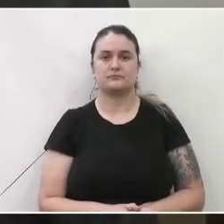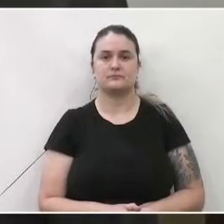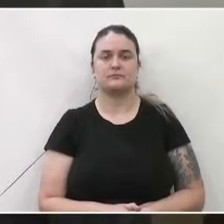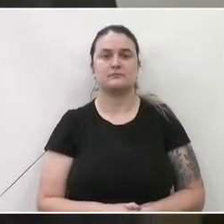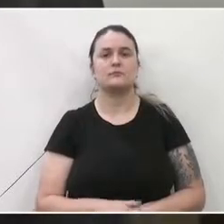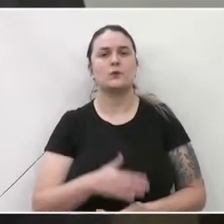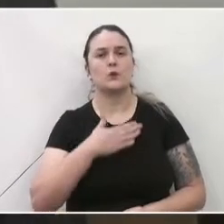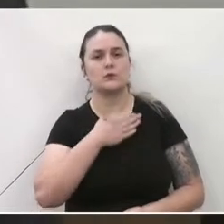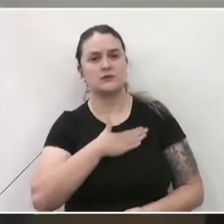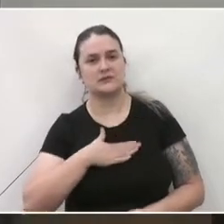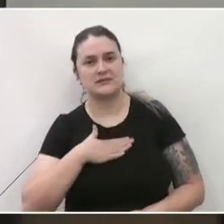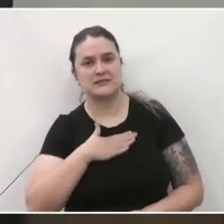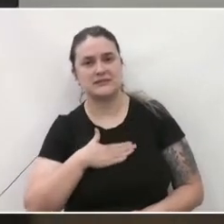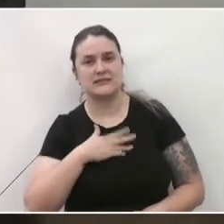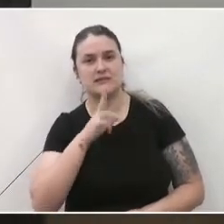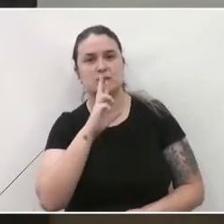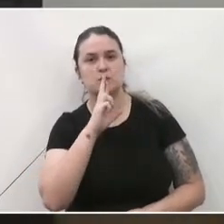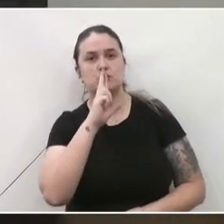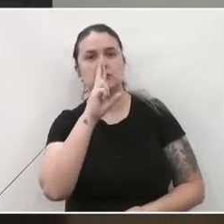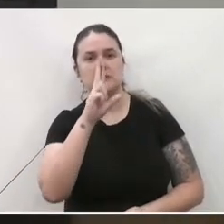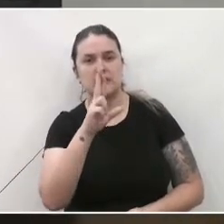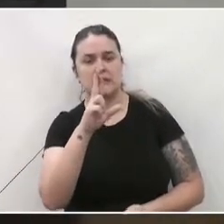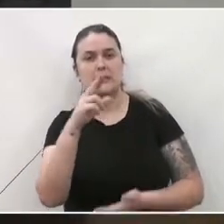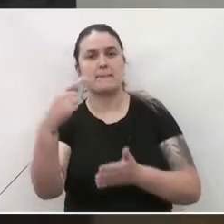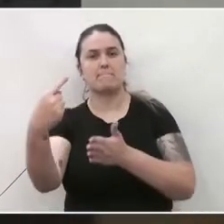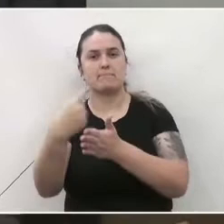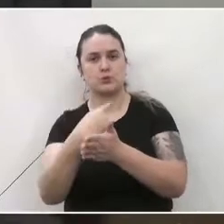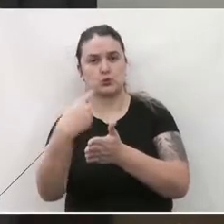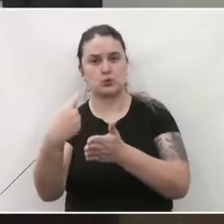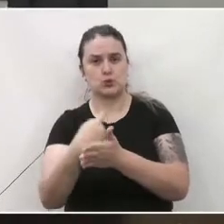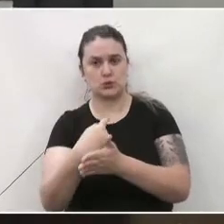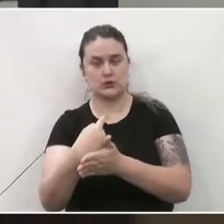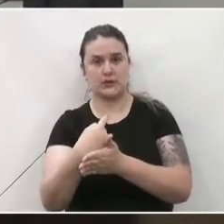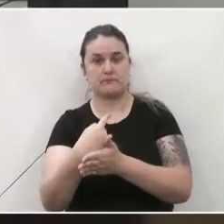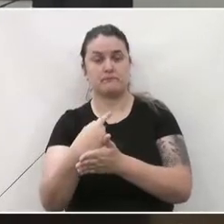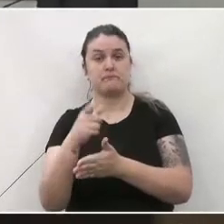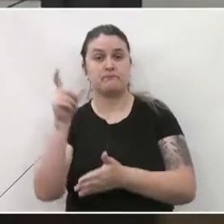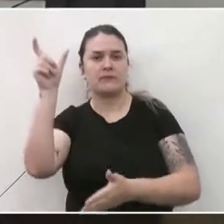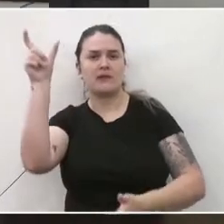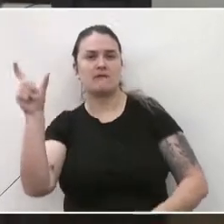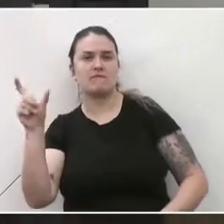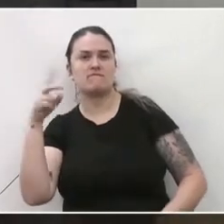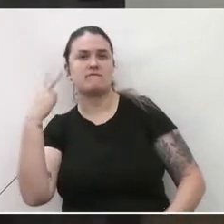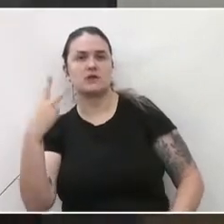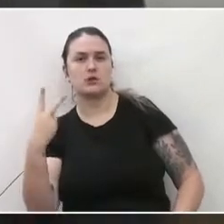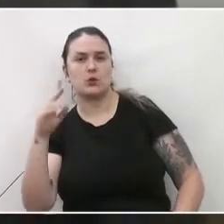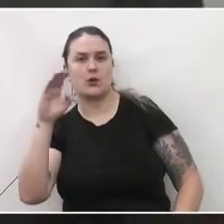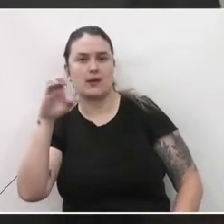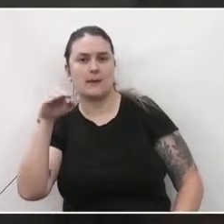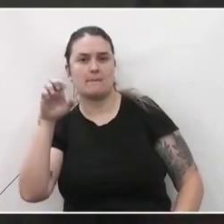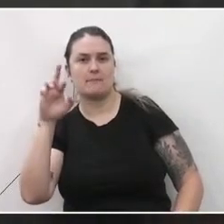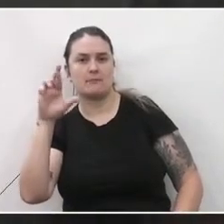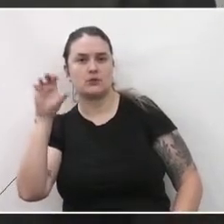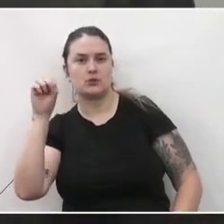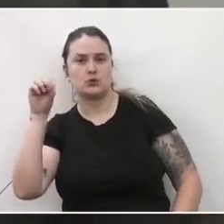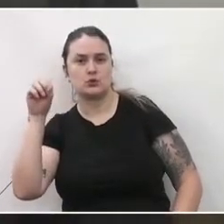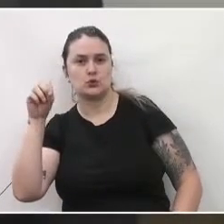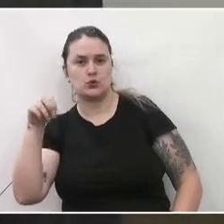Bom, gostaria então de responder às perguntas feitas pelo nobre vereador Emerson com